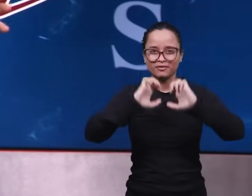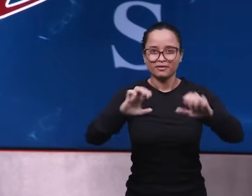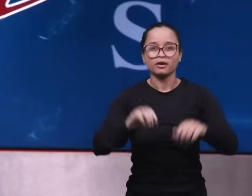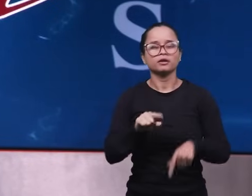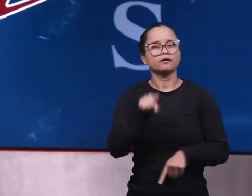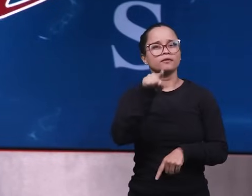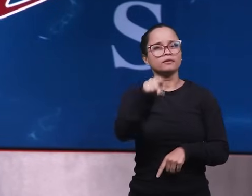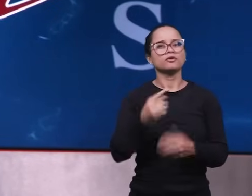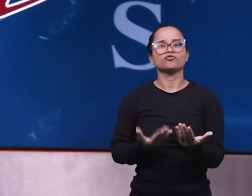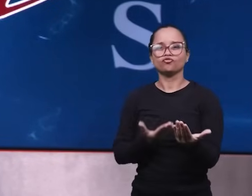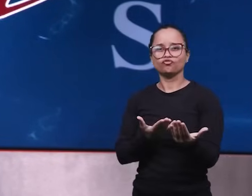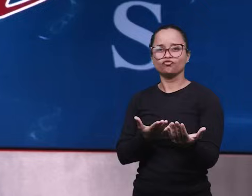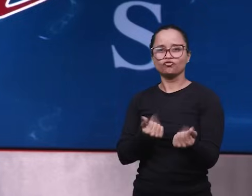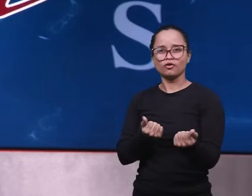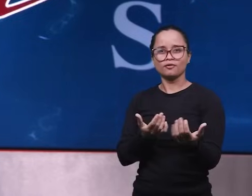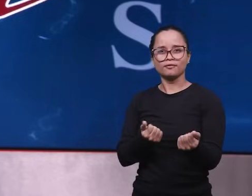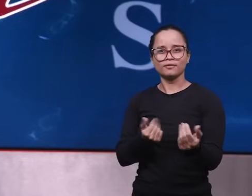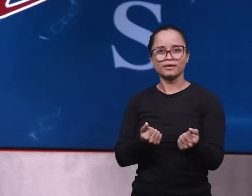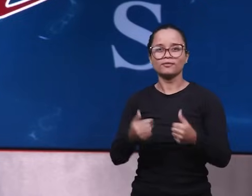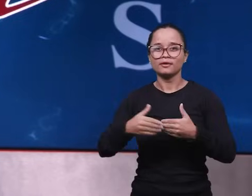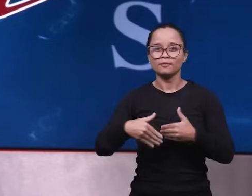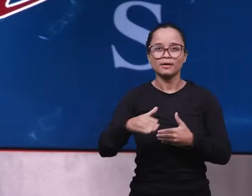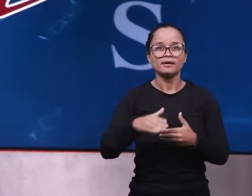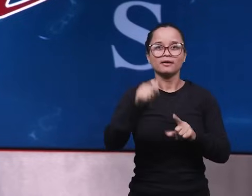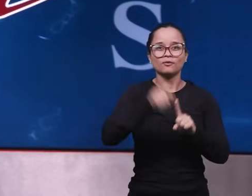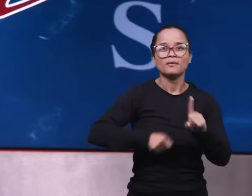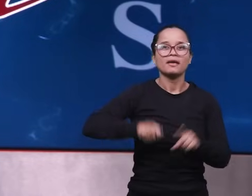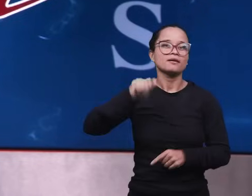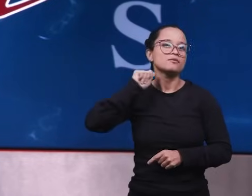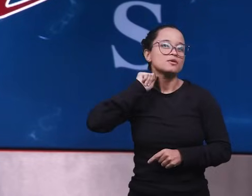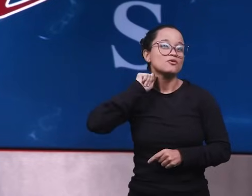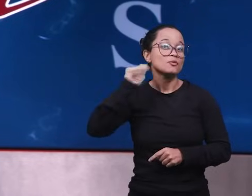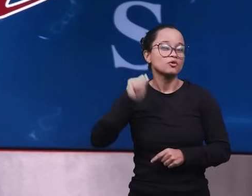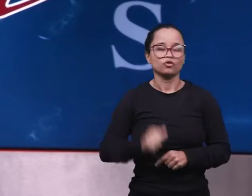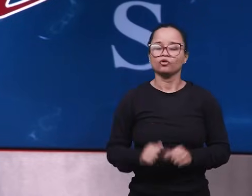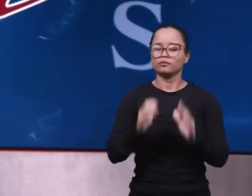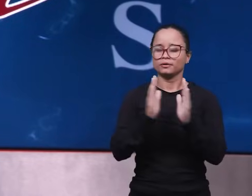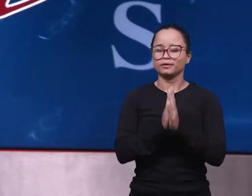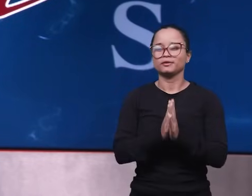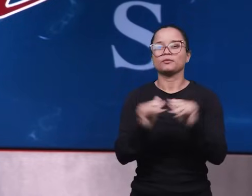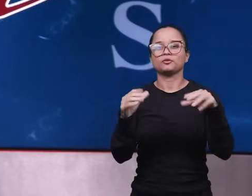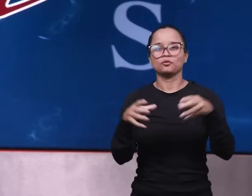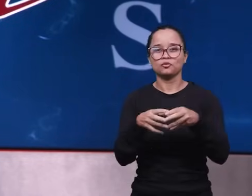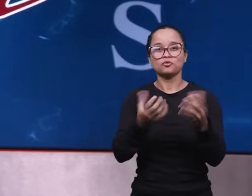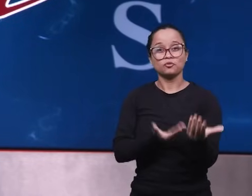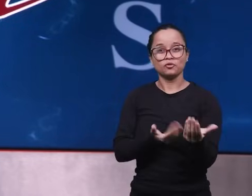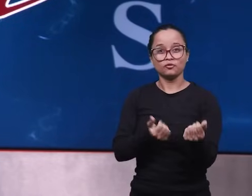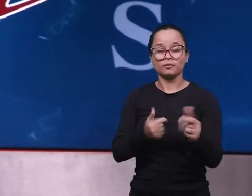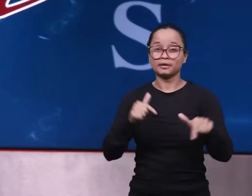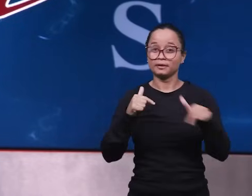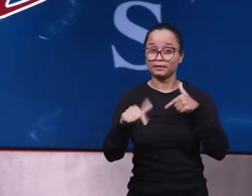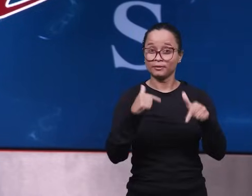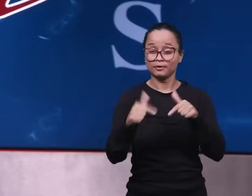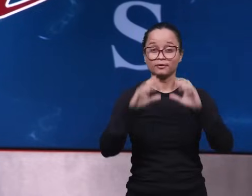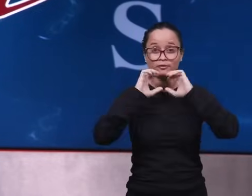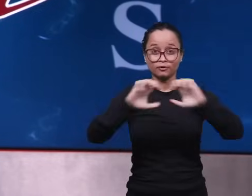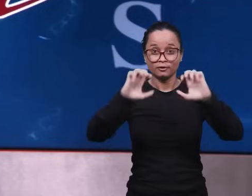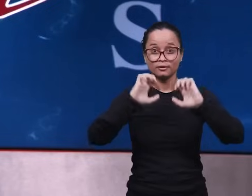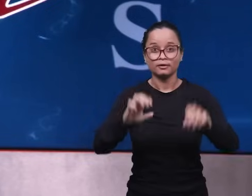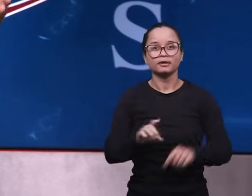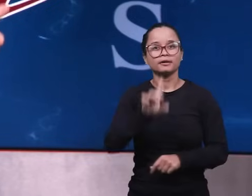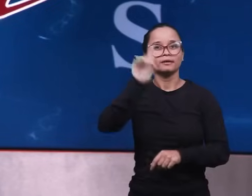evangelizar, e você jovem, esse mês aí de abril é mês dos nossos jovens, estamos orando pelos nossos jovens, tem um trabalho de